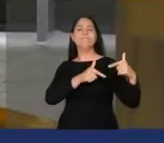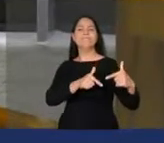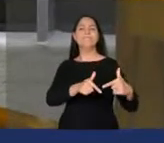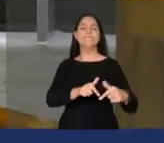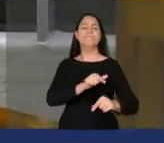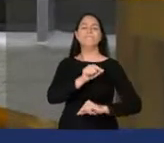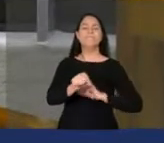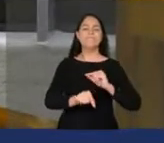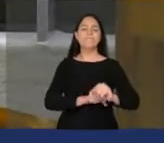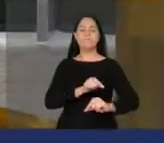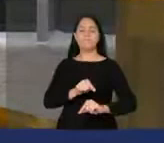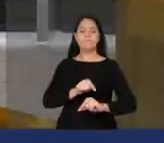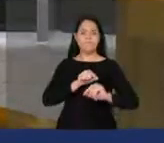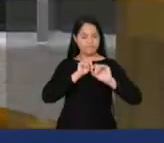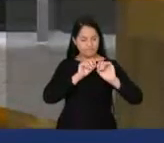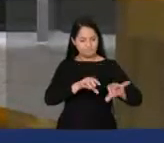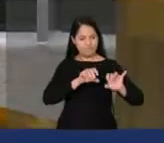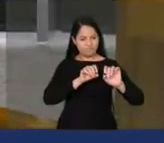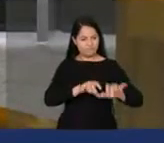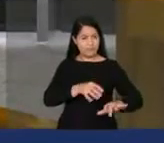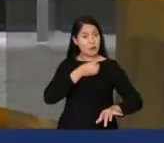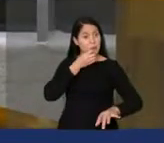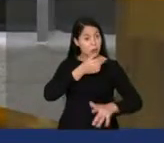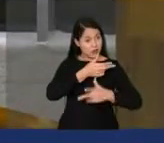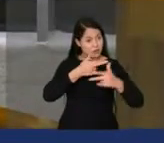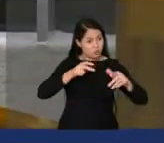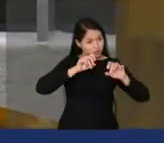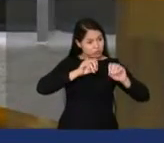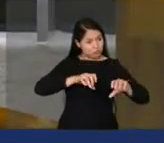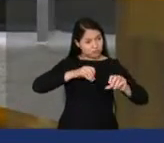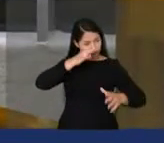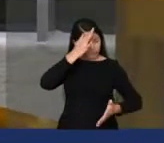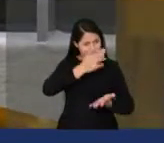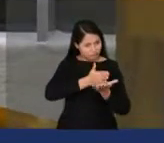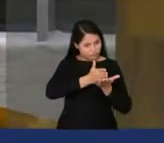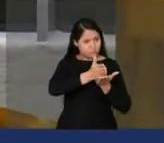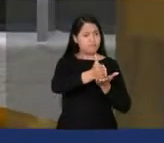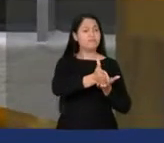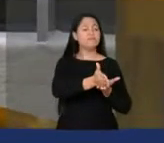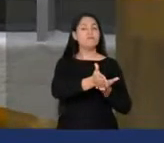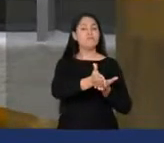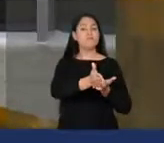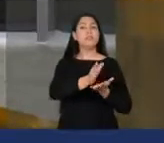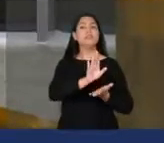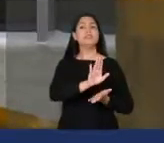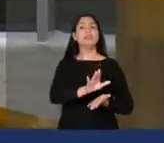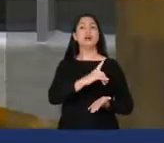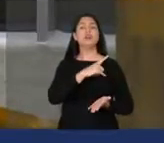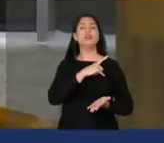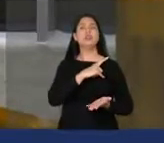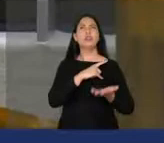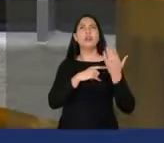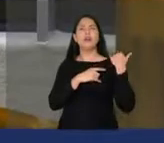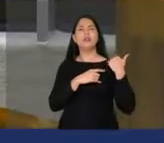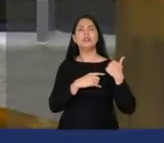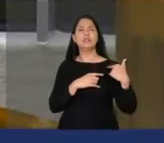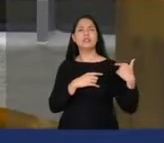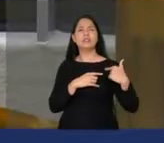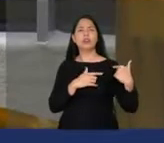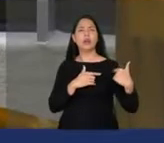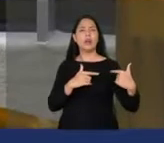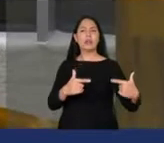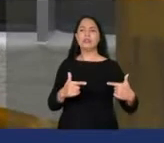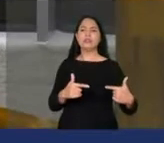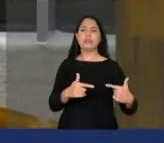prática fiel do bem. Optou em não ir para os campos de batalha na Segunda Guerra Mundial, mas